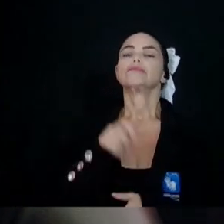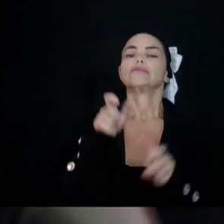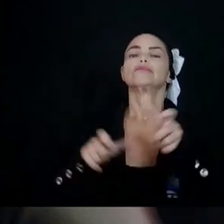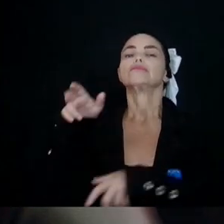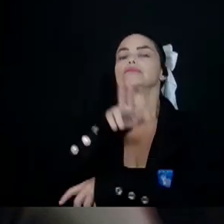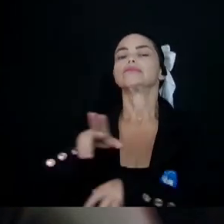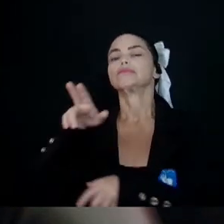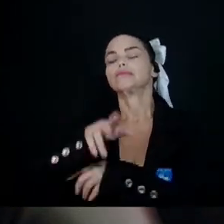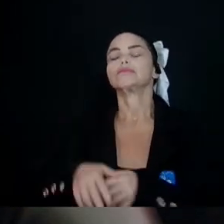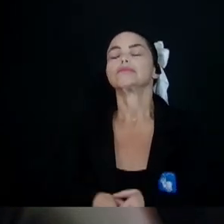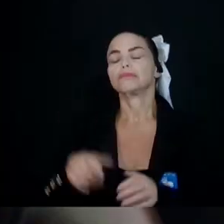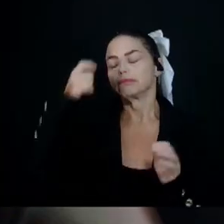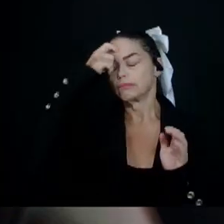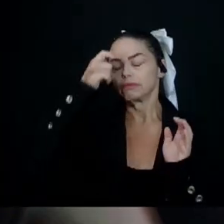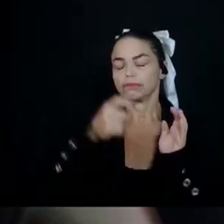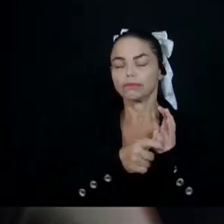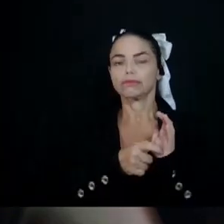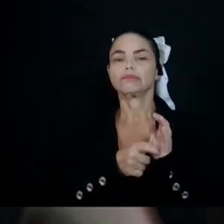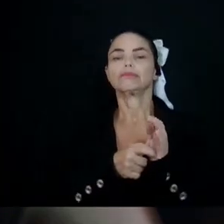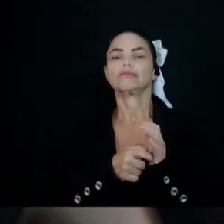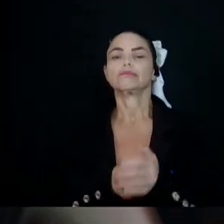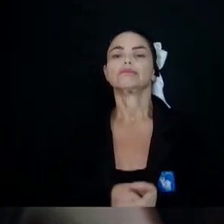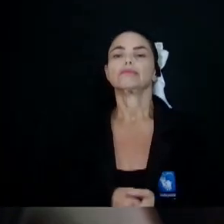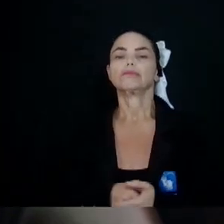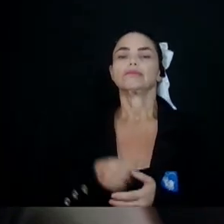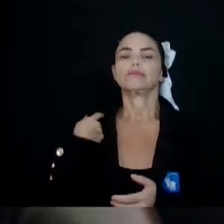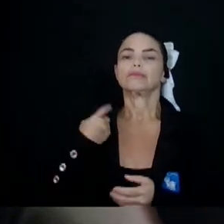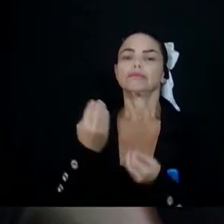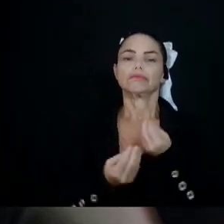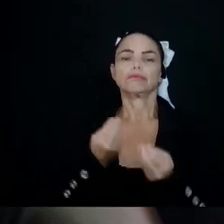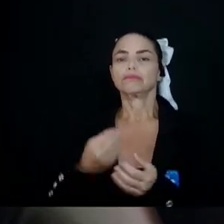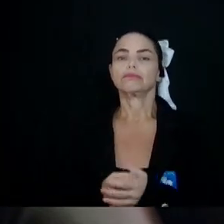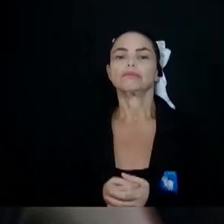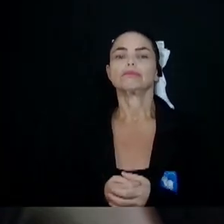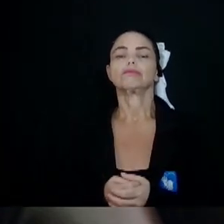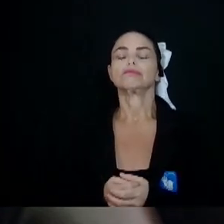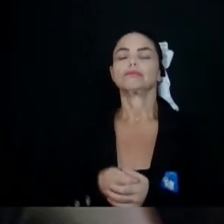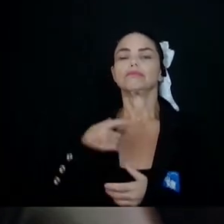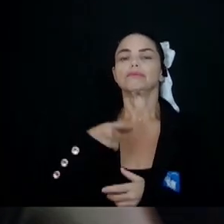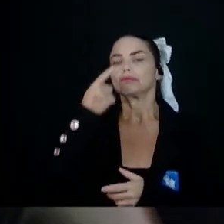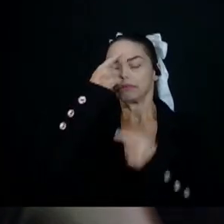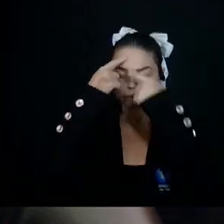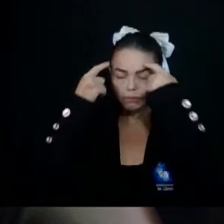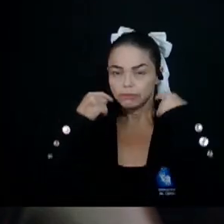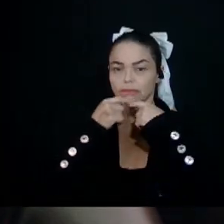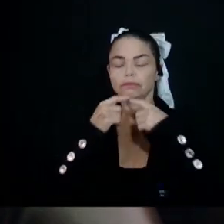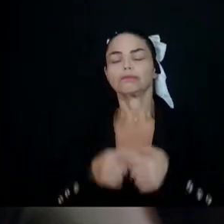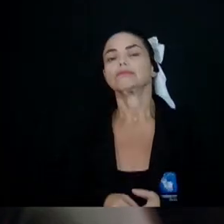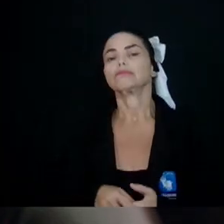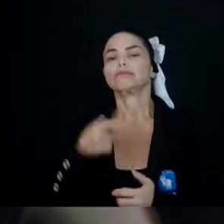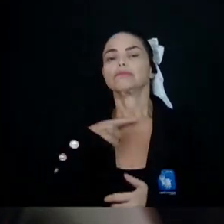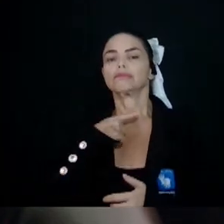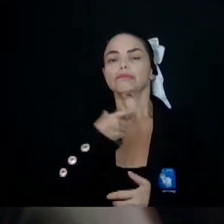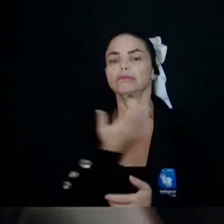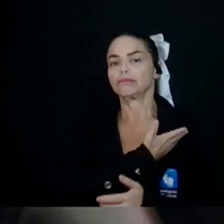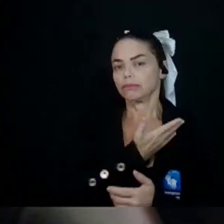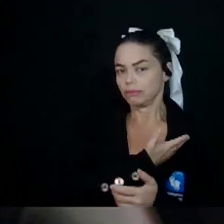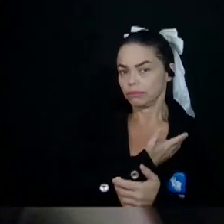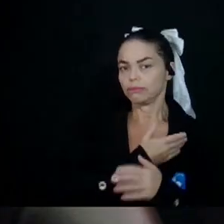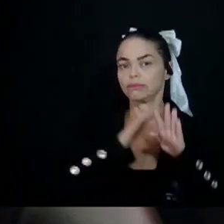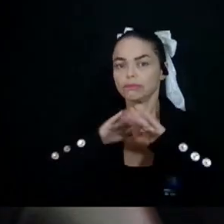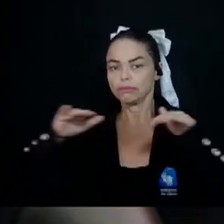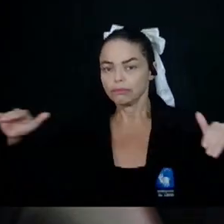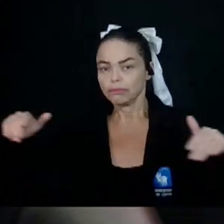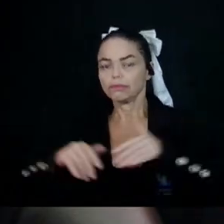utilizam a inteligência artificial para se colocarem ali imagens de pessoas que não são, para ter amizade com essas crianças, com